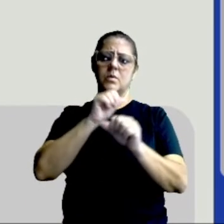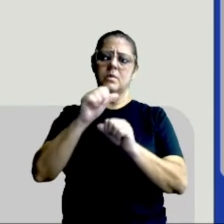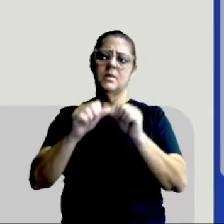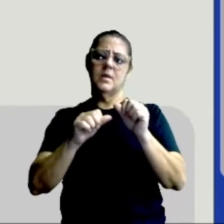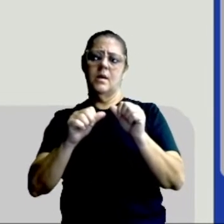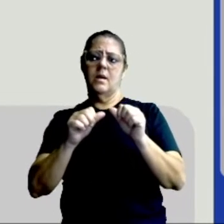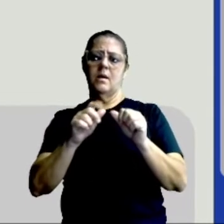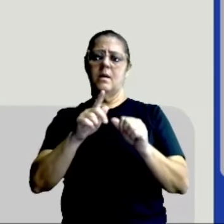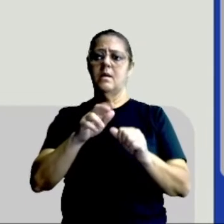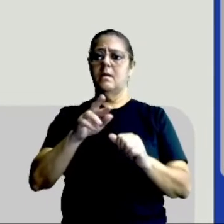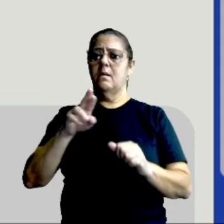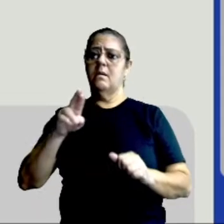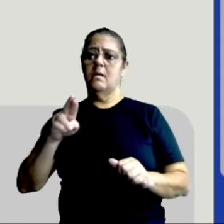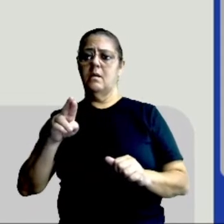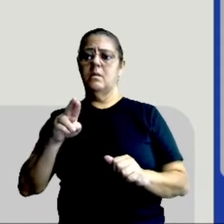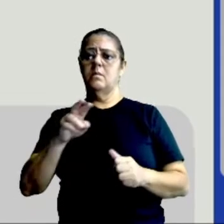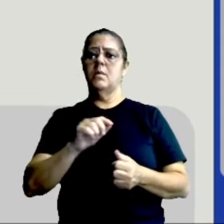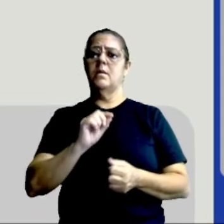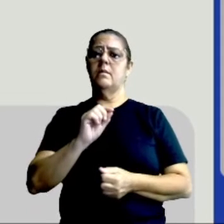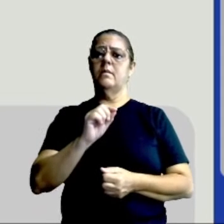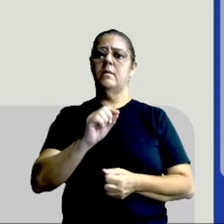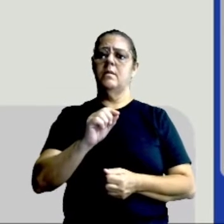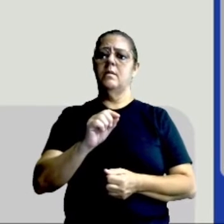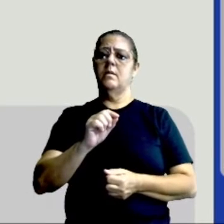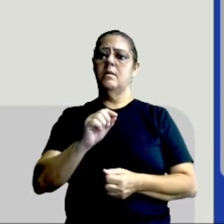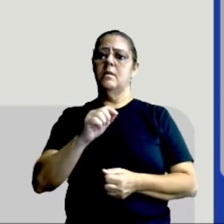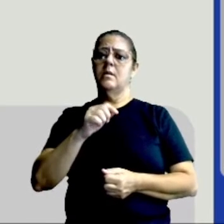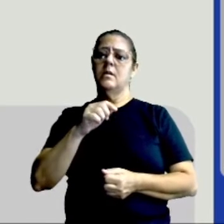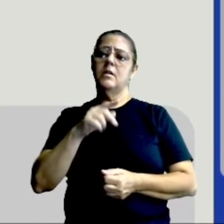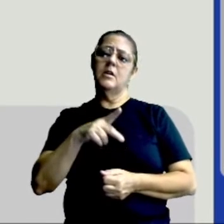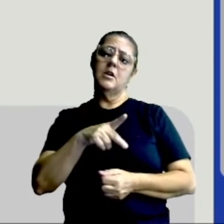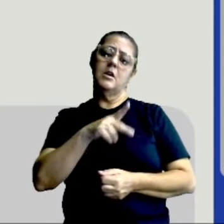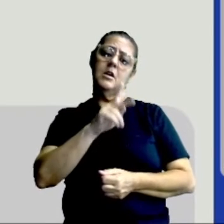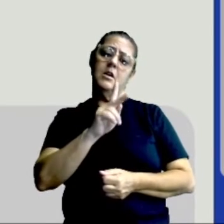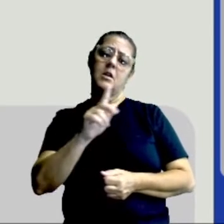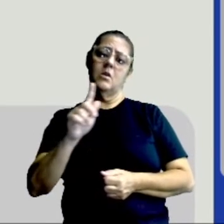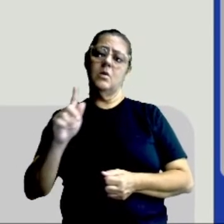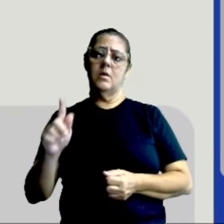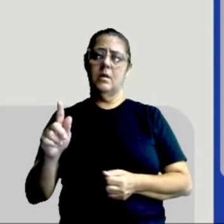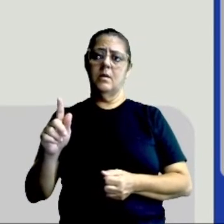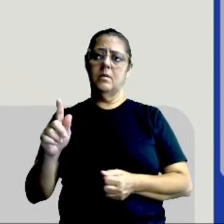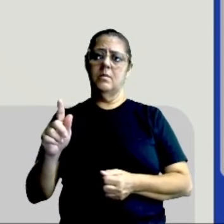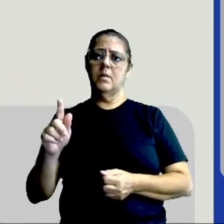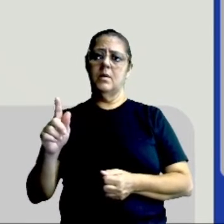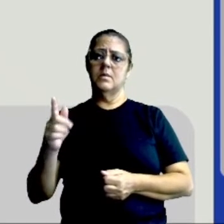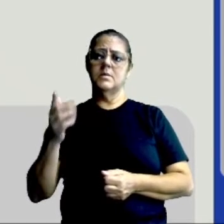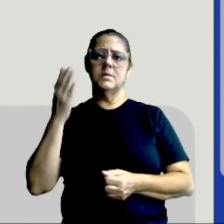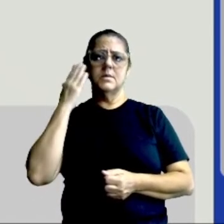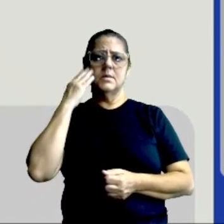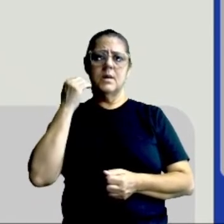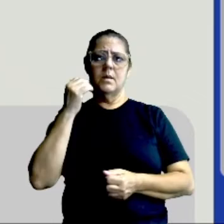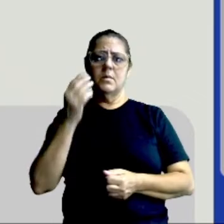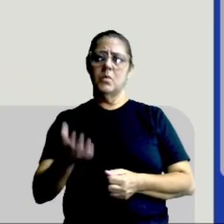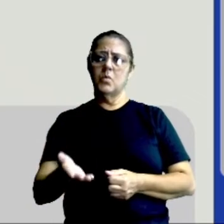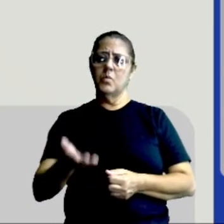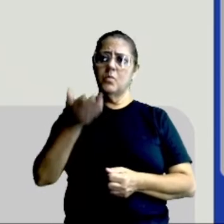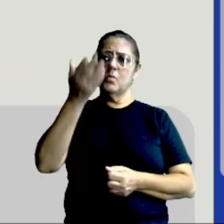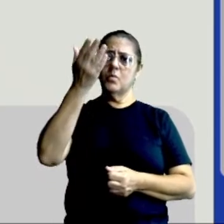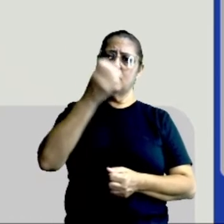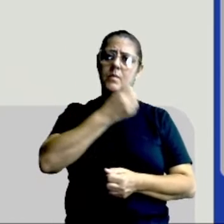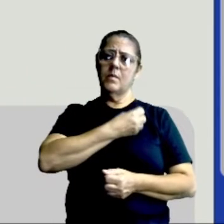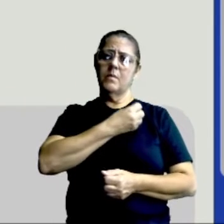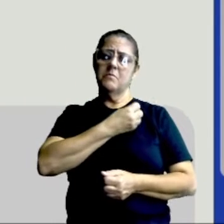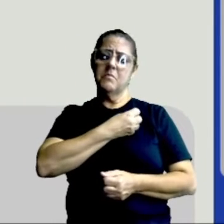quilograma, gente? Quando a gente está medindo massa, grama é uma das possibilidades, mas a gente tem a unidade maior do que a grama, que é